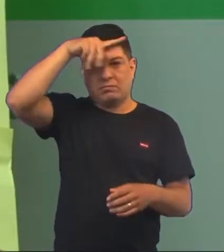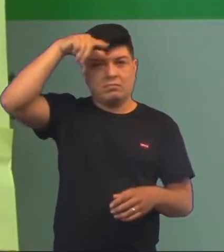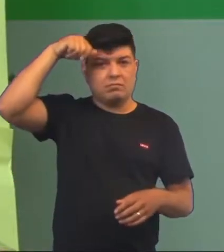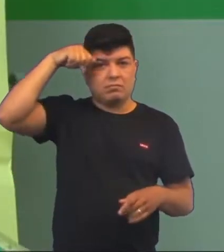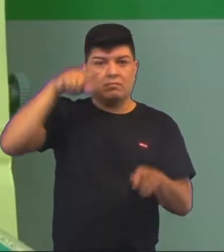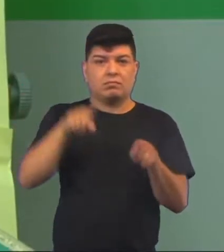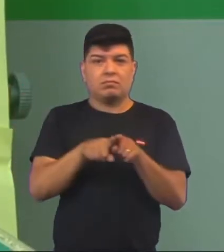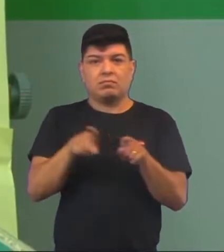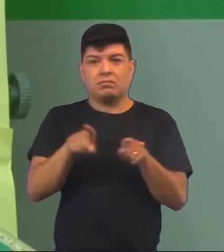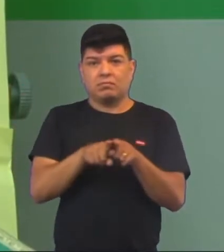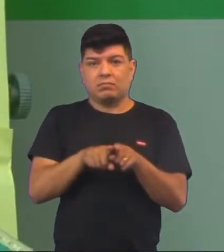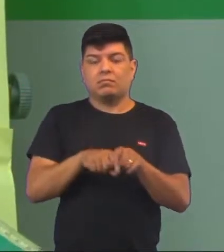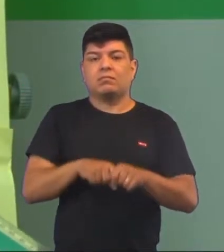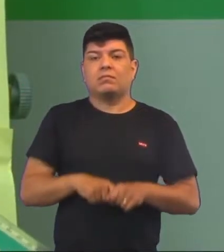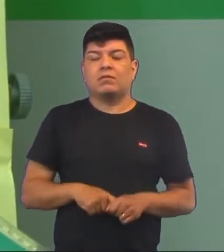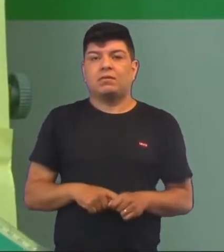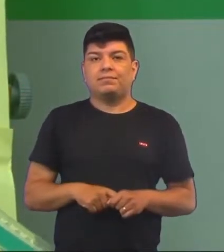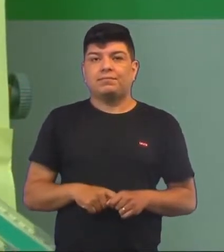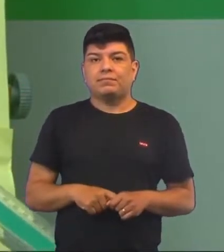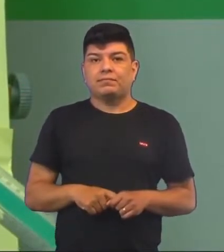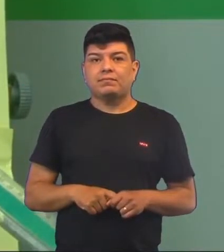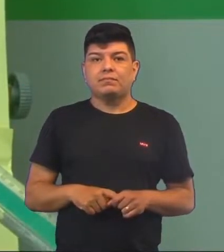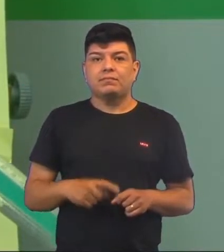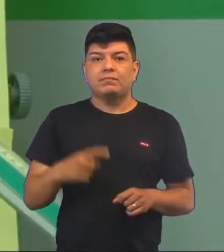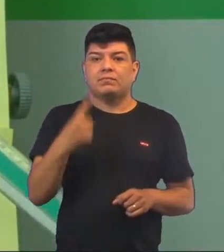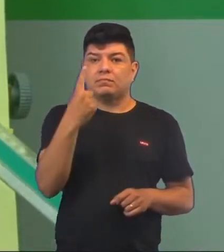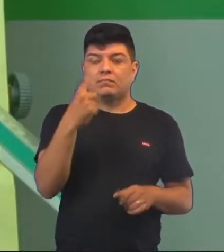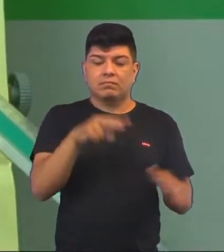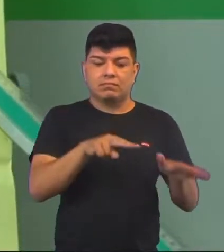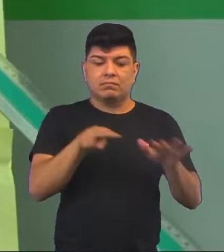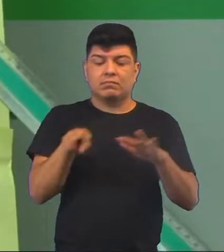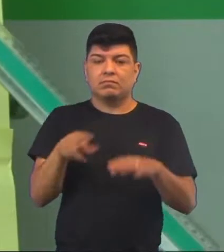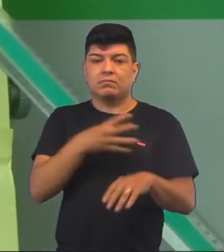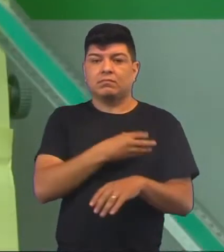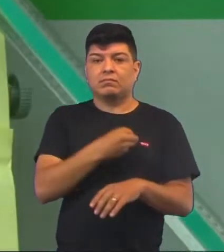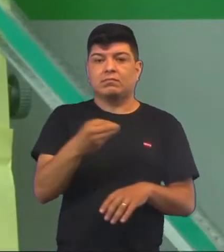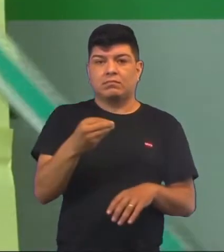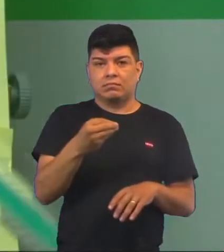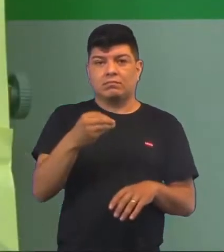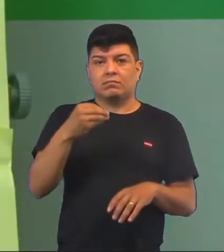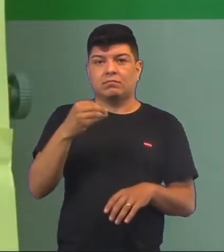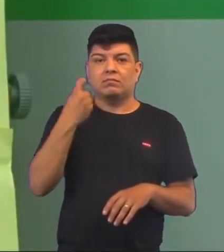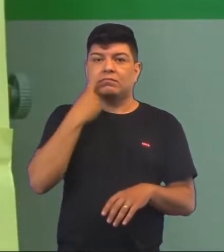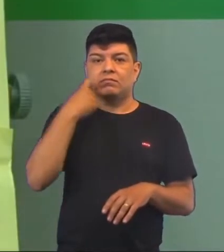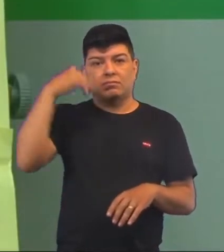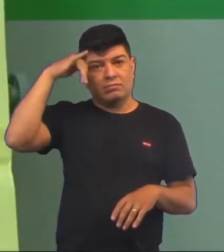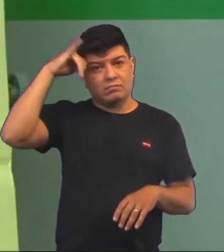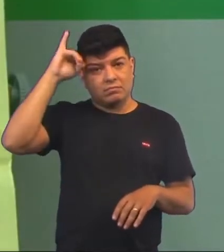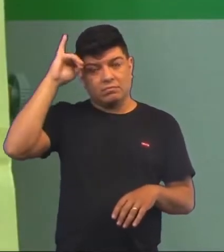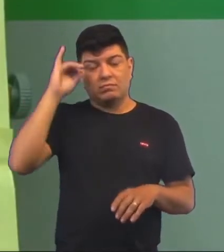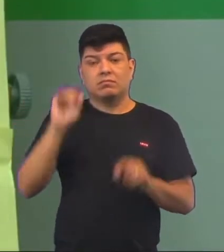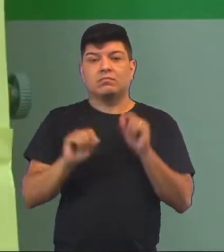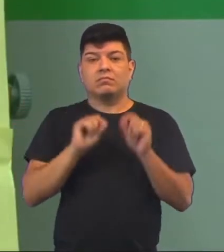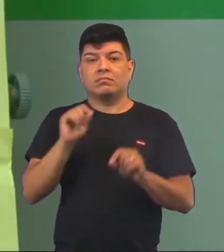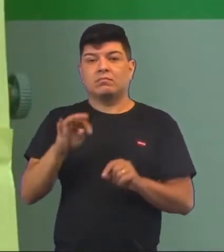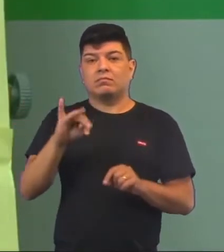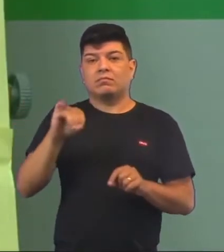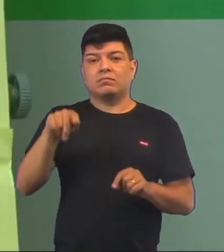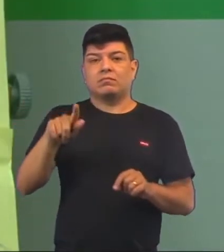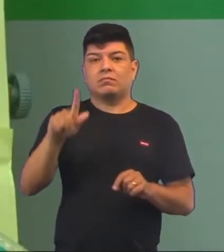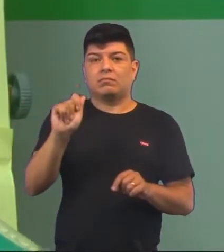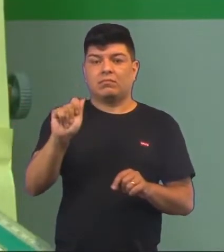amazônico, rios da Amazônia. Há uma semana, um filhote de peixe-boi marinho, apelidado de